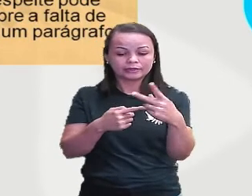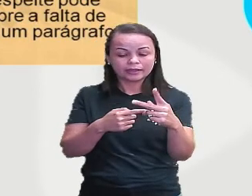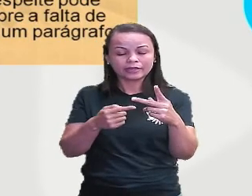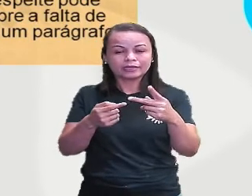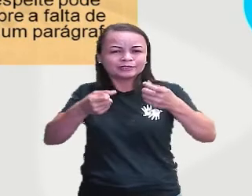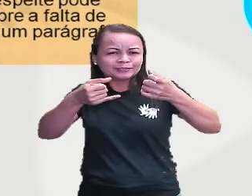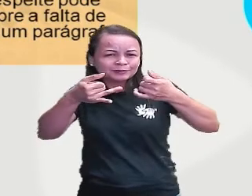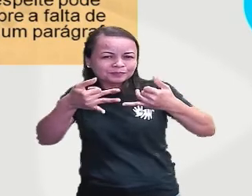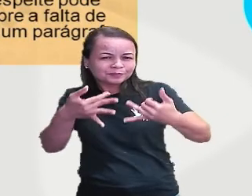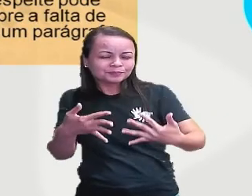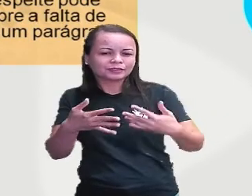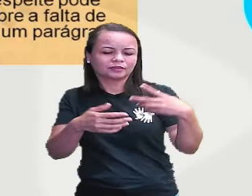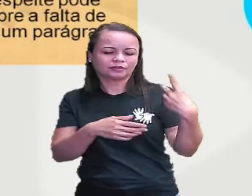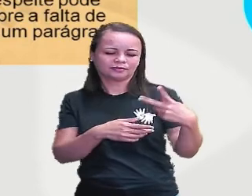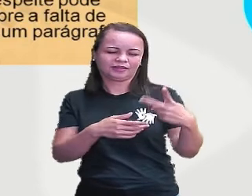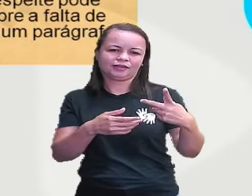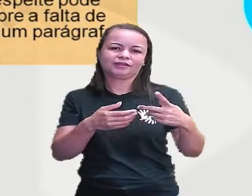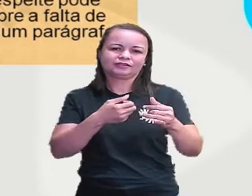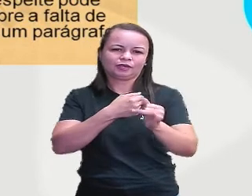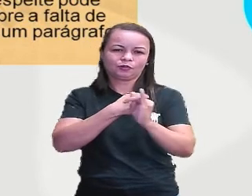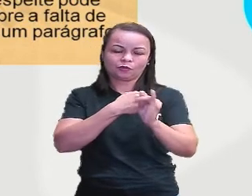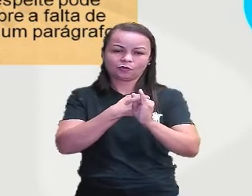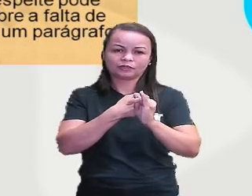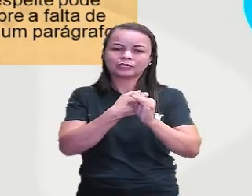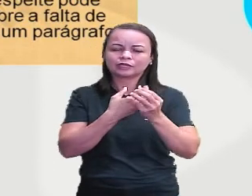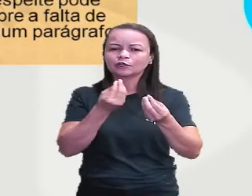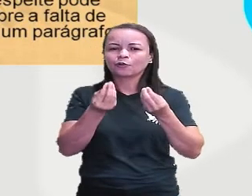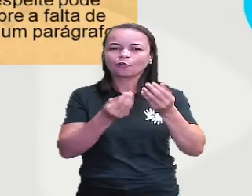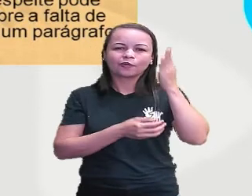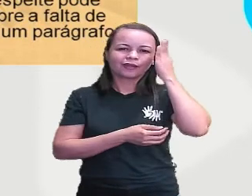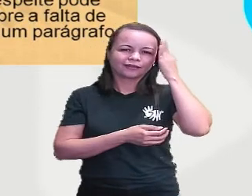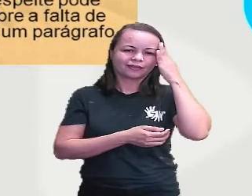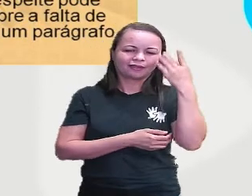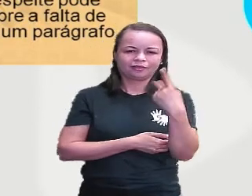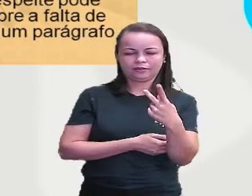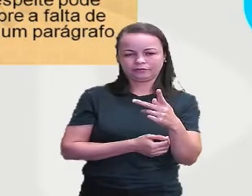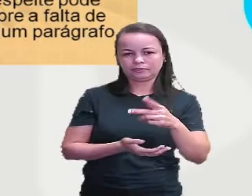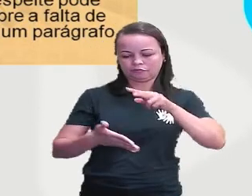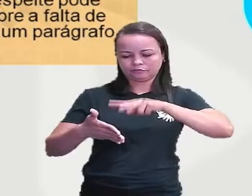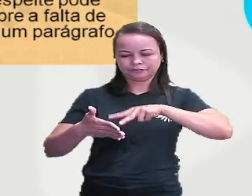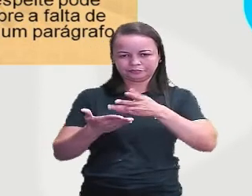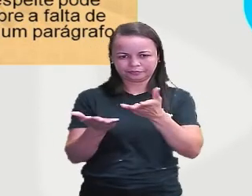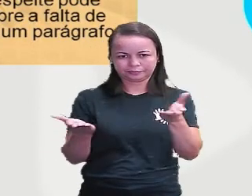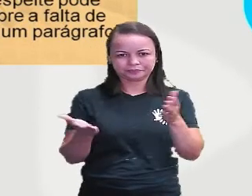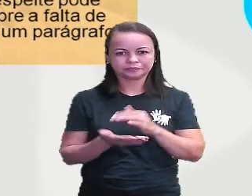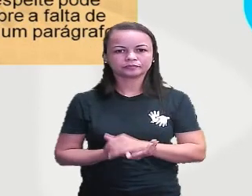essa crônica de uma maneira bastante fácil de vocês entenderem. Então, eu vou ler para vocês.